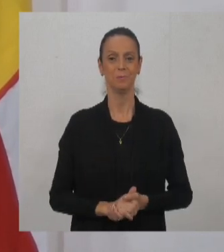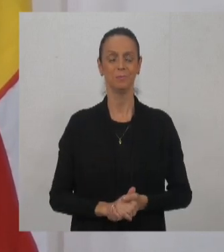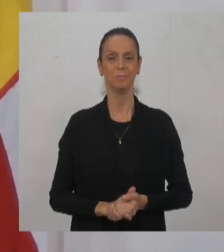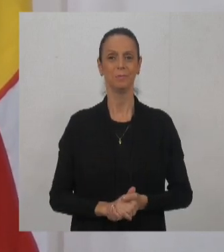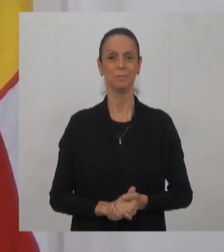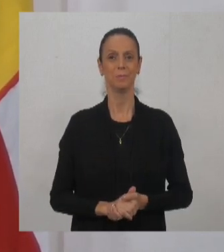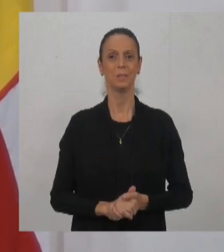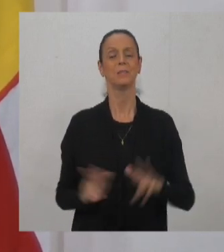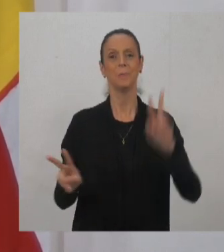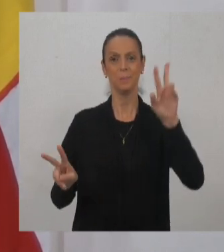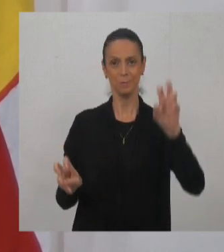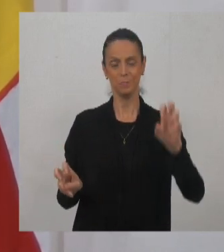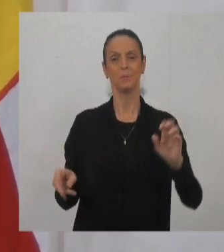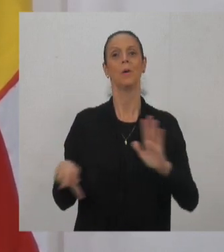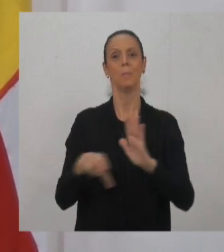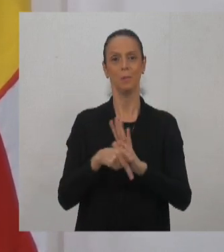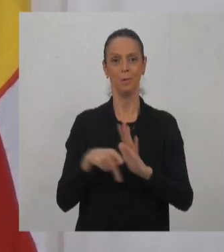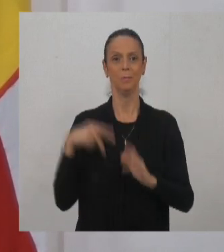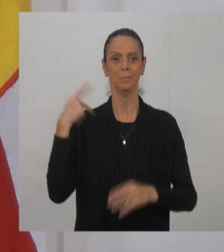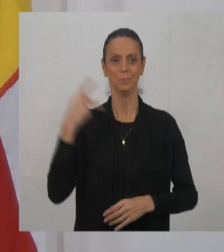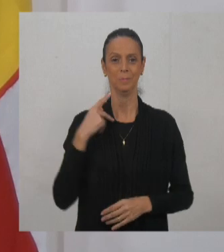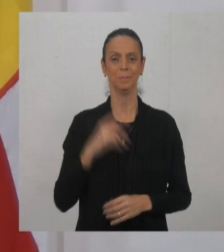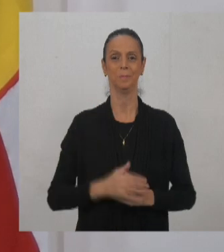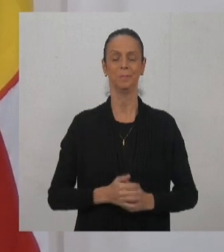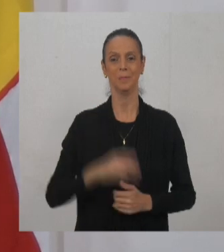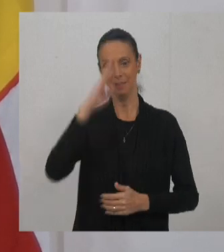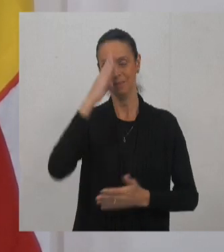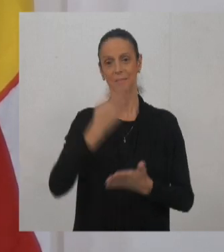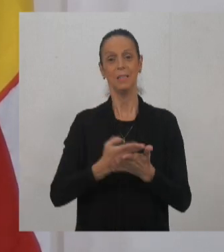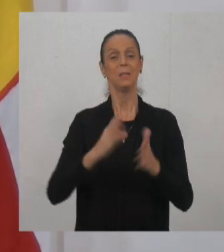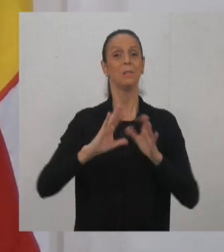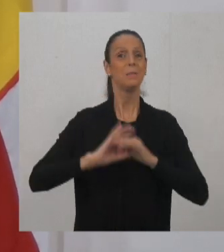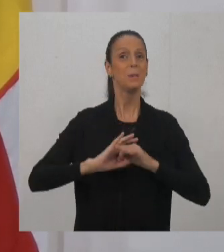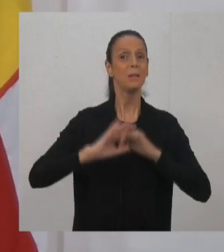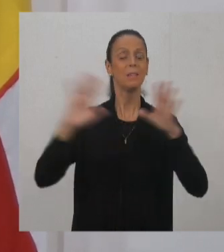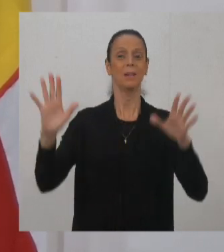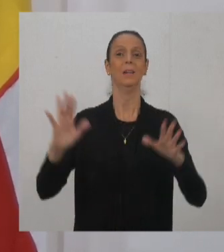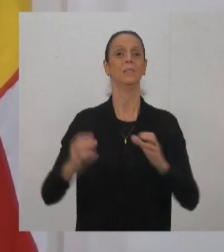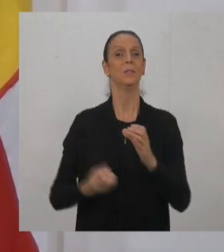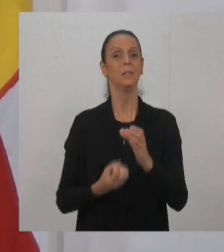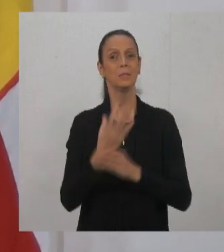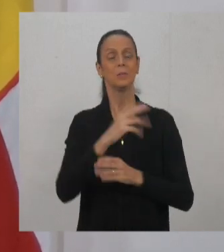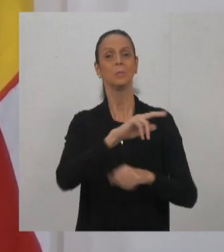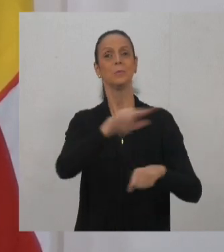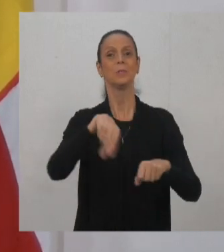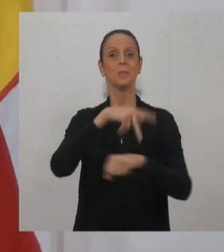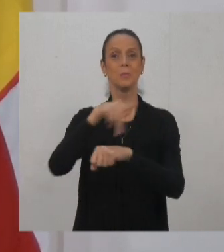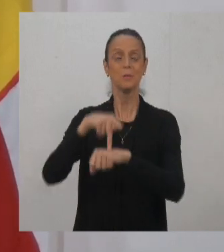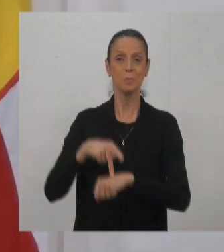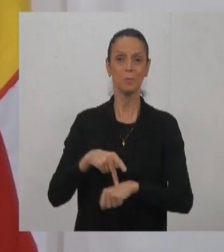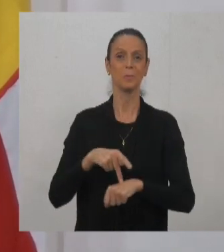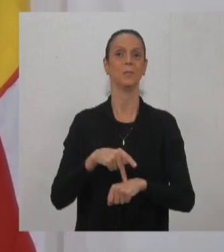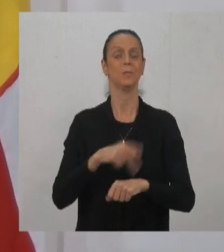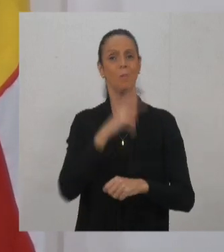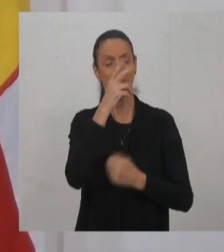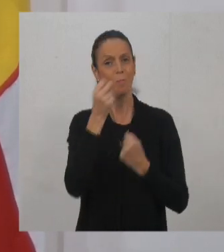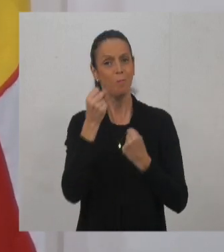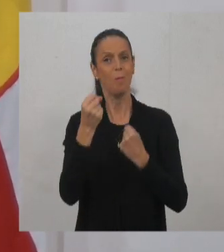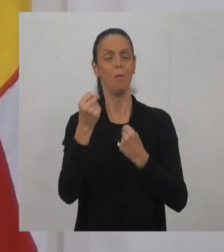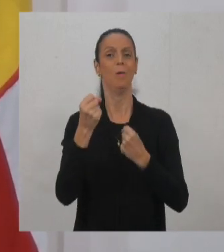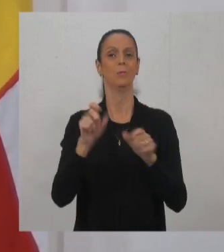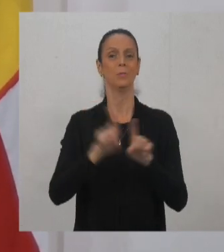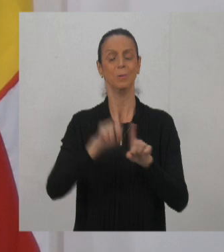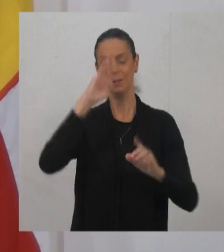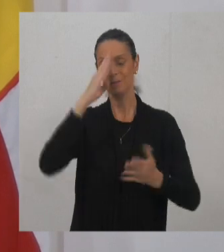trecho do credo político. Creio na liberdade onipotente, criadora das nações robustas. Creio na